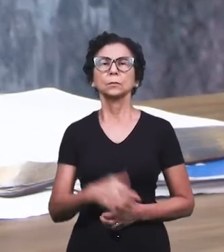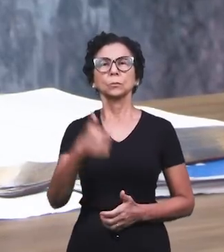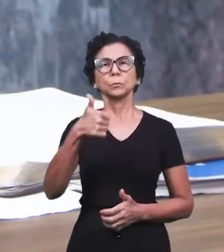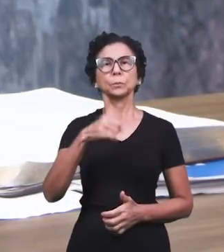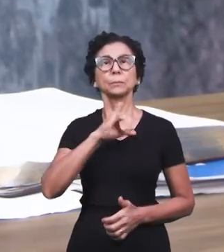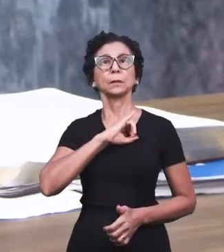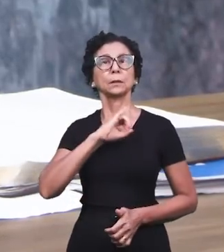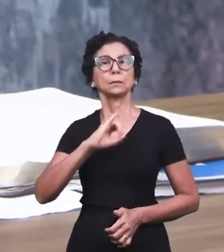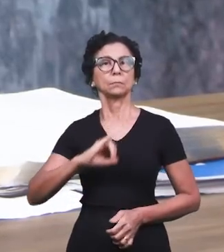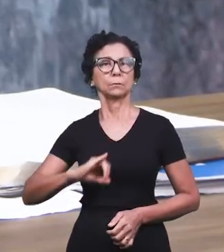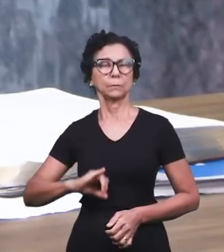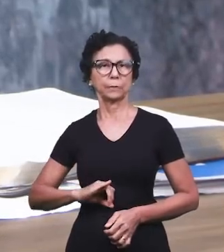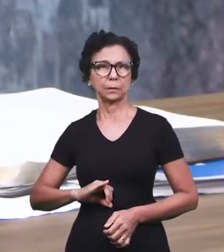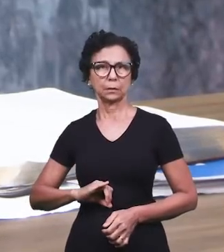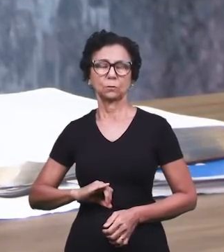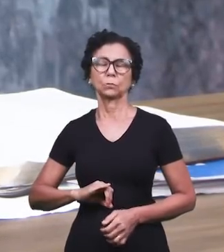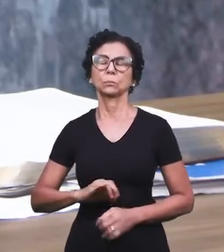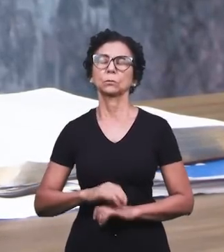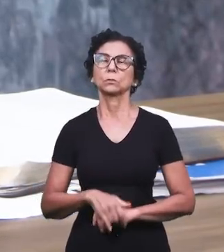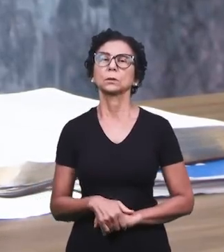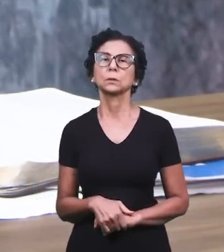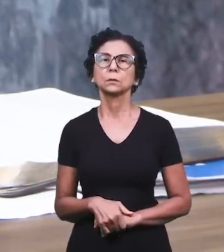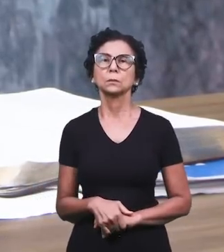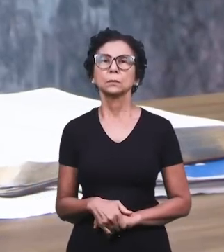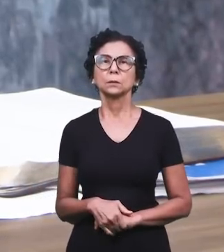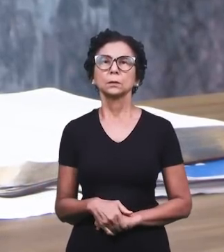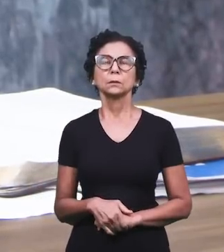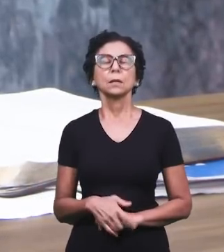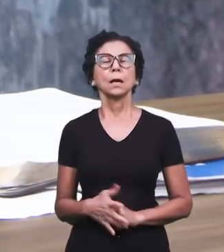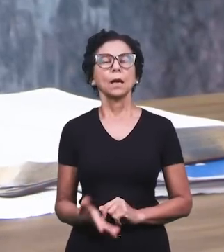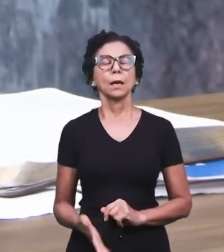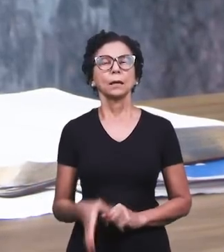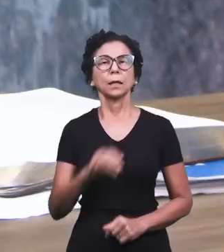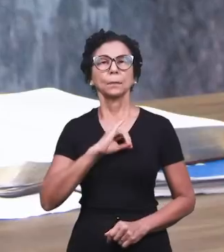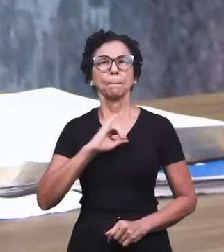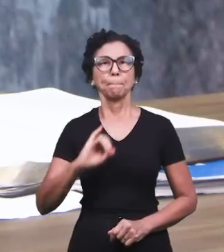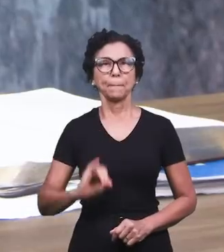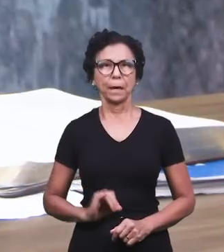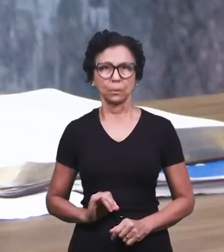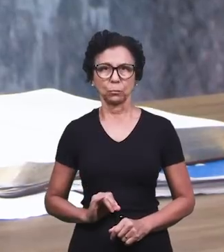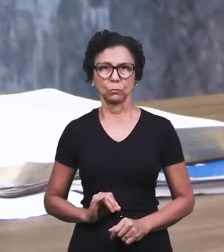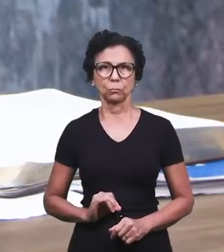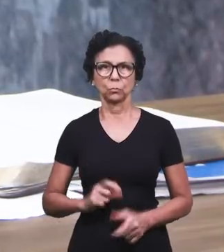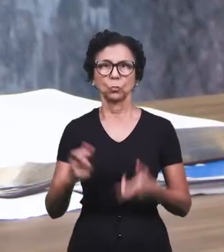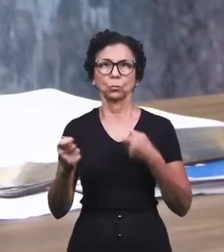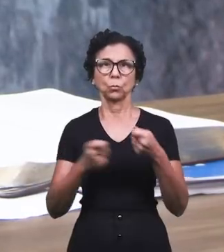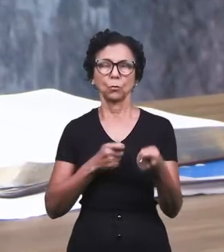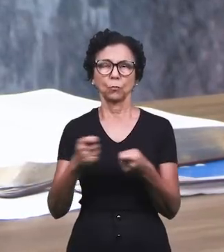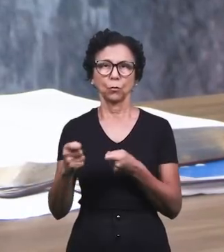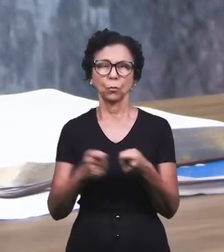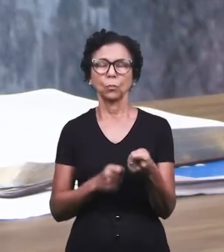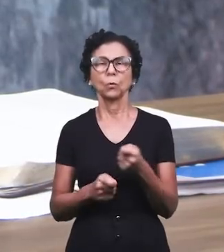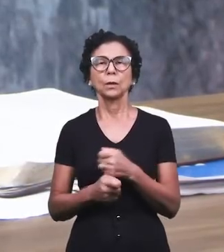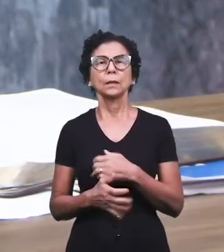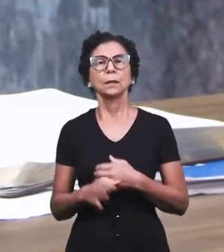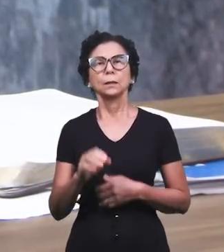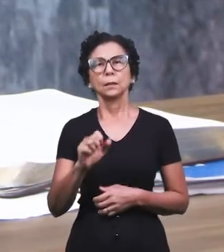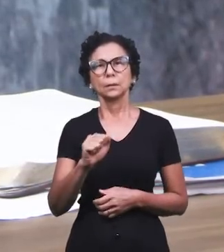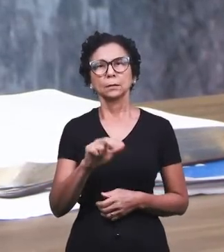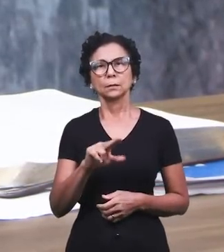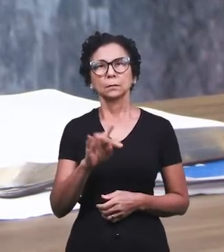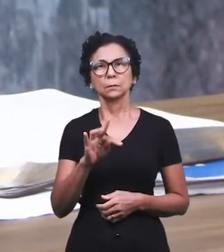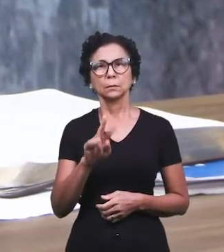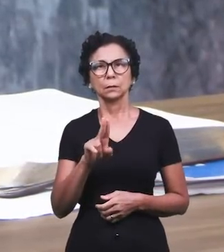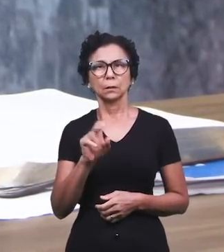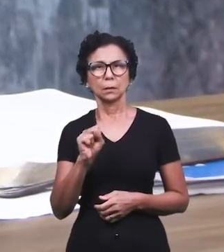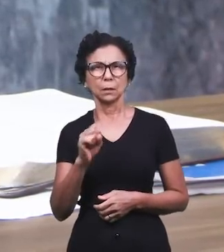o estabelecimento desse tipo de governo, o governo imperial. E é esse Otávio Augusto que governava. Ele vai adotar o título